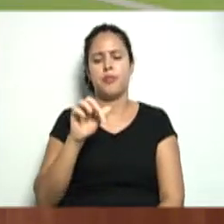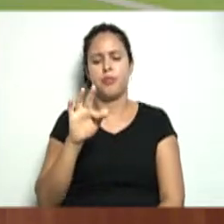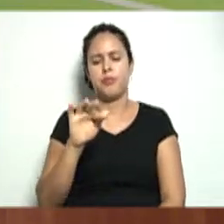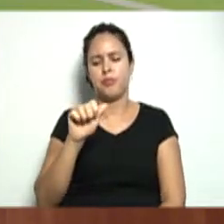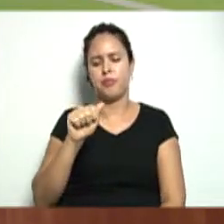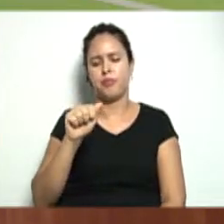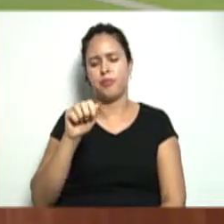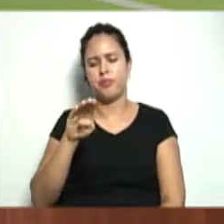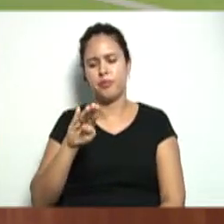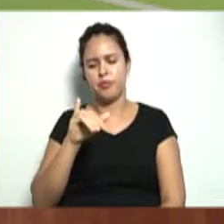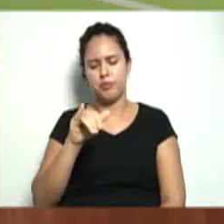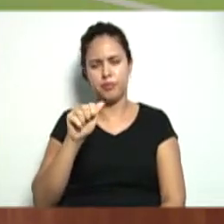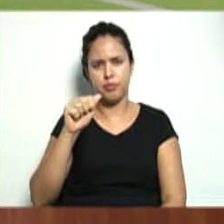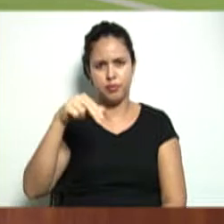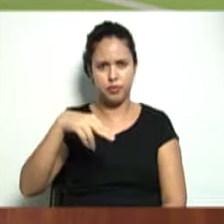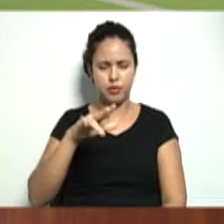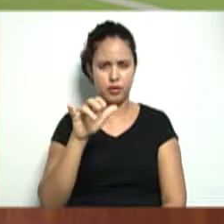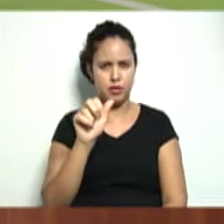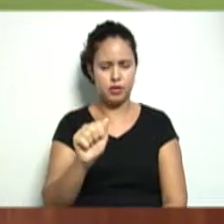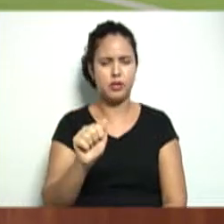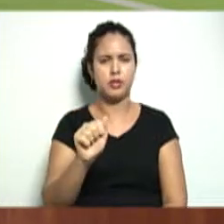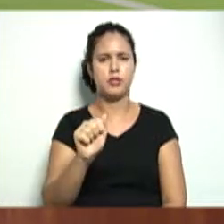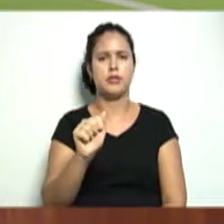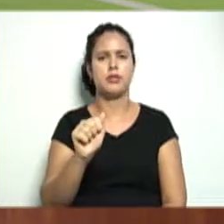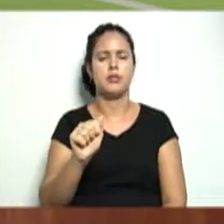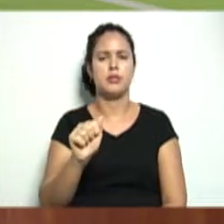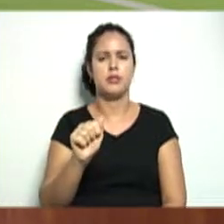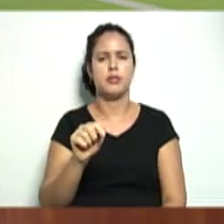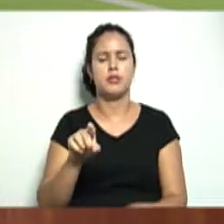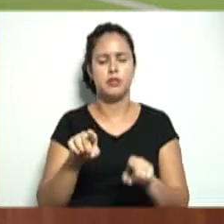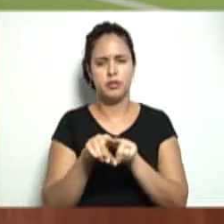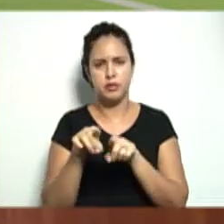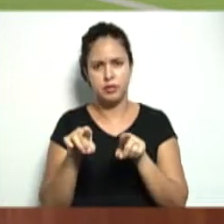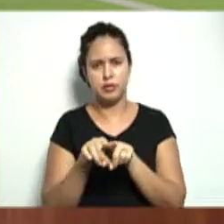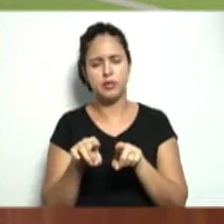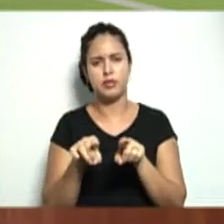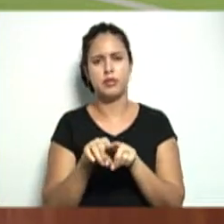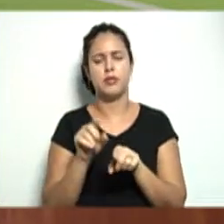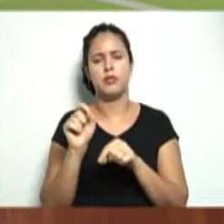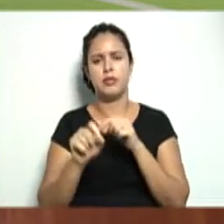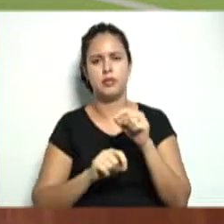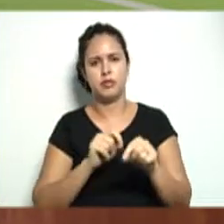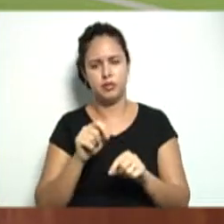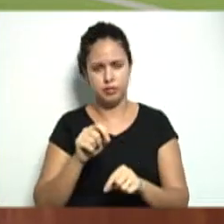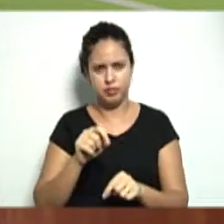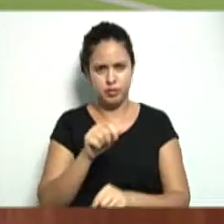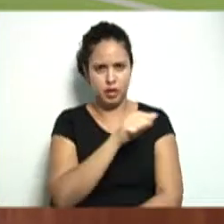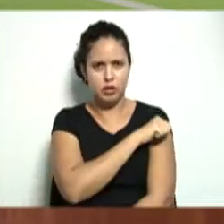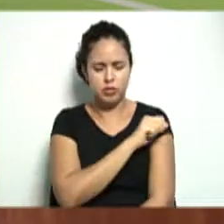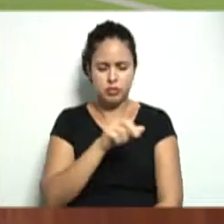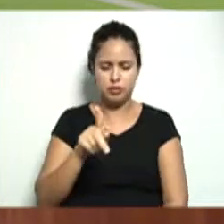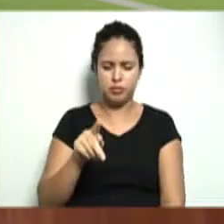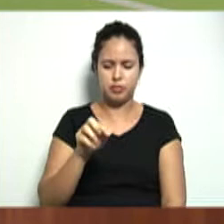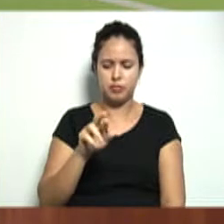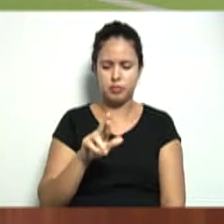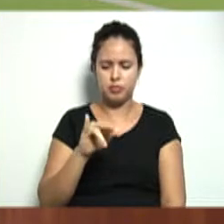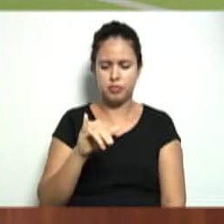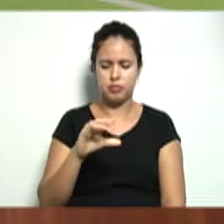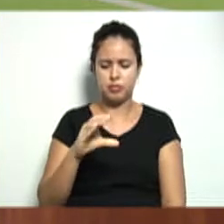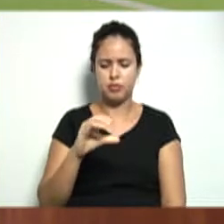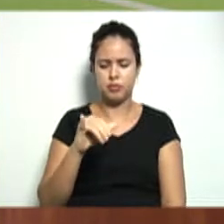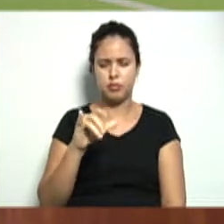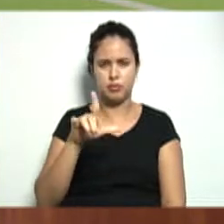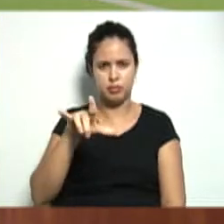para... Cadê o nome dela aqui? Vai aparecer para a Priscila,